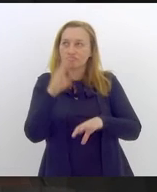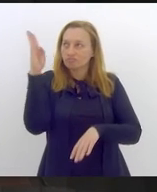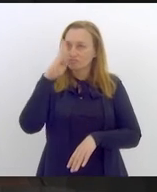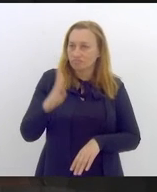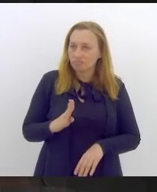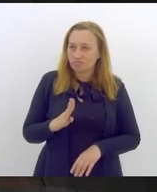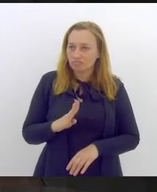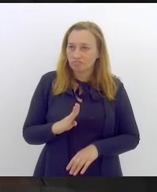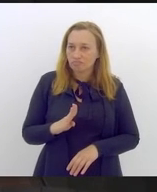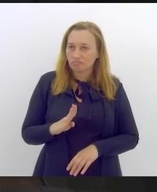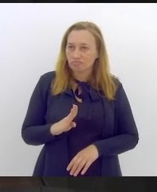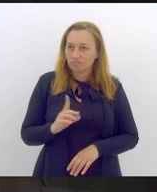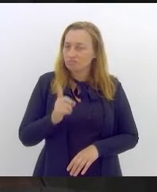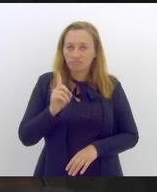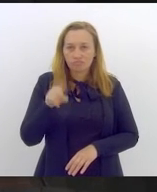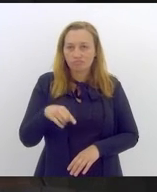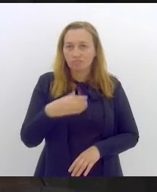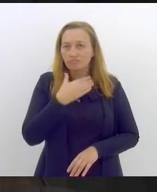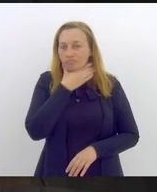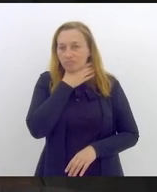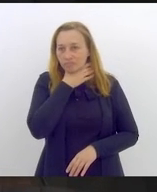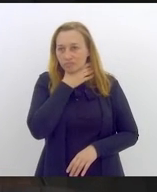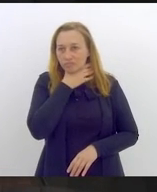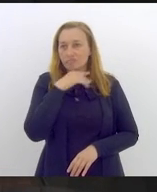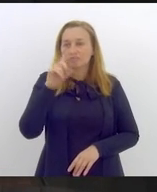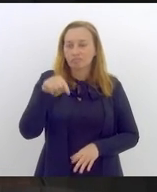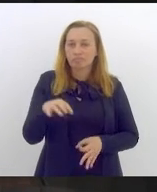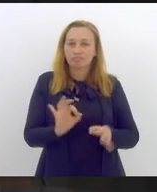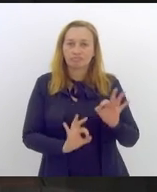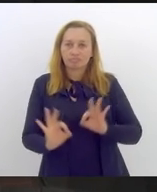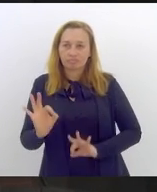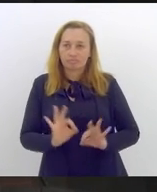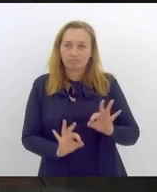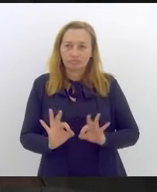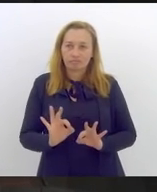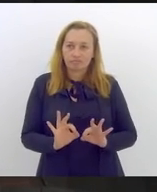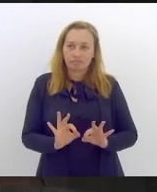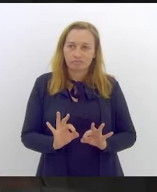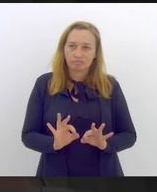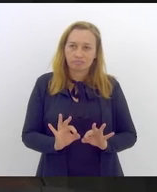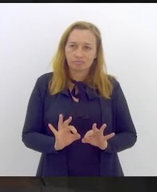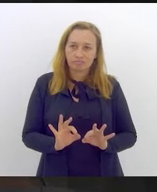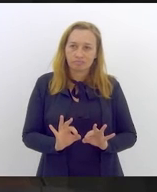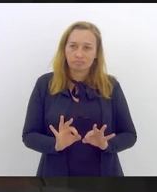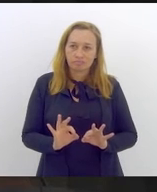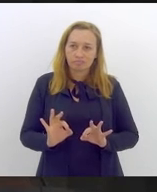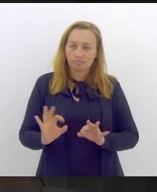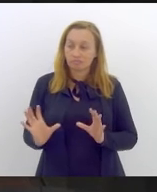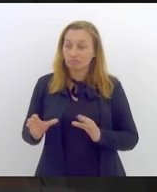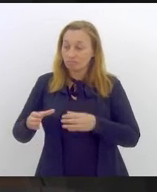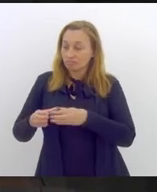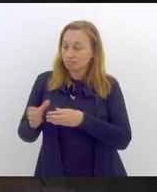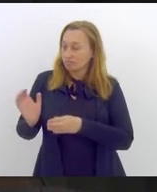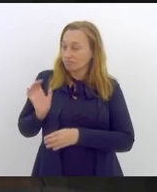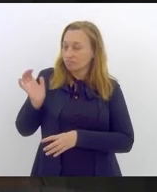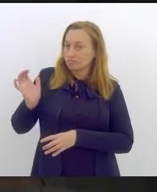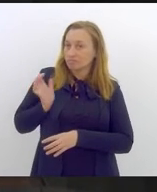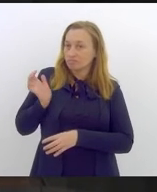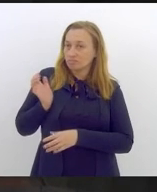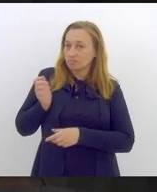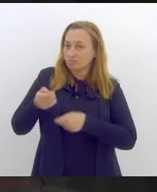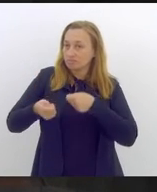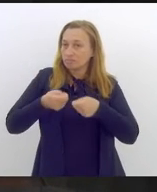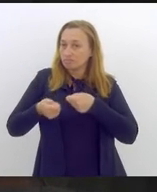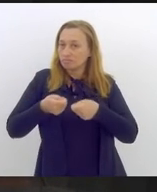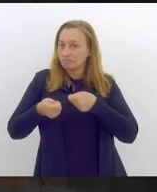no fundo não é uma crise é um projeto é um projeto das elites é um projeto das classe dominantes